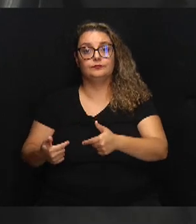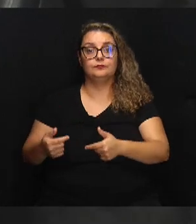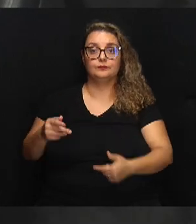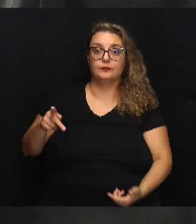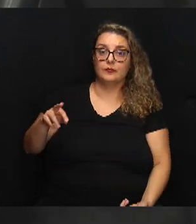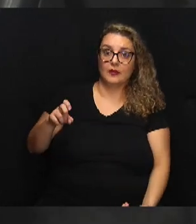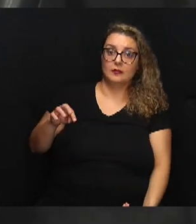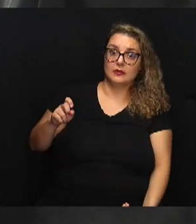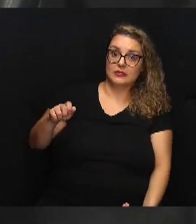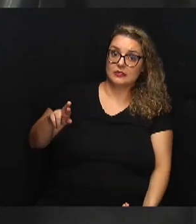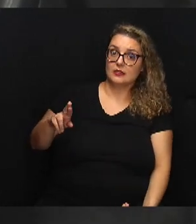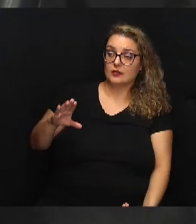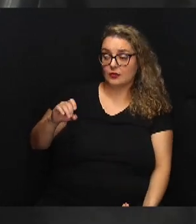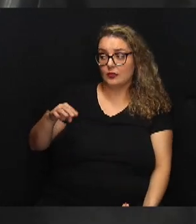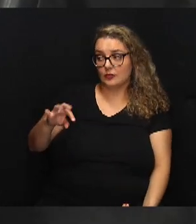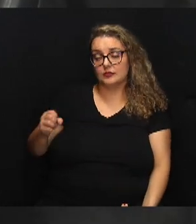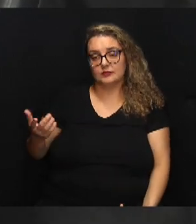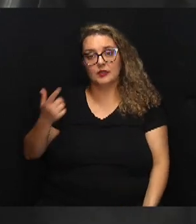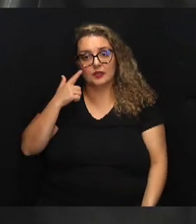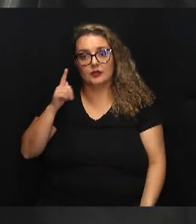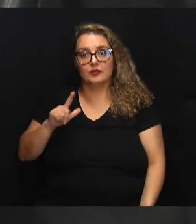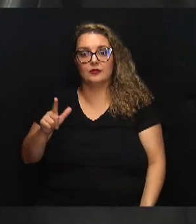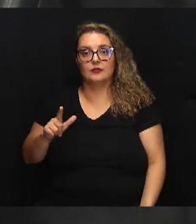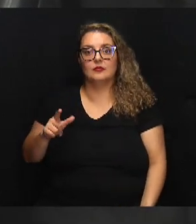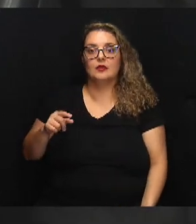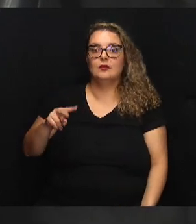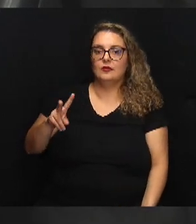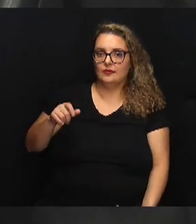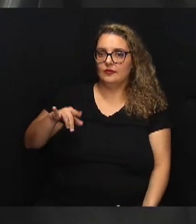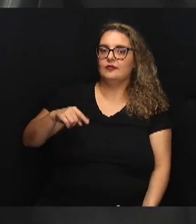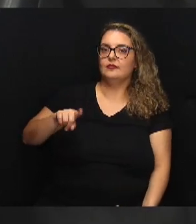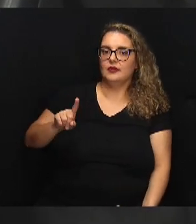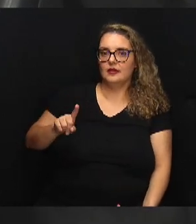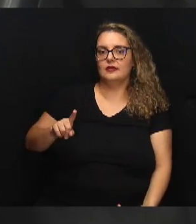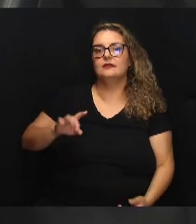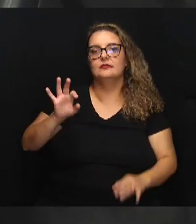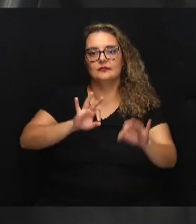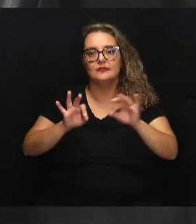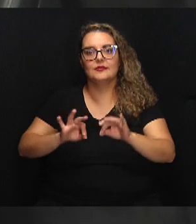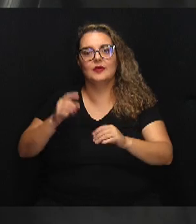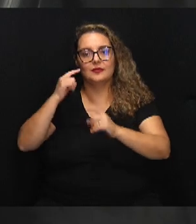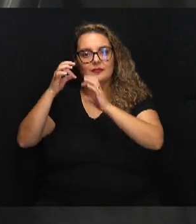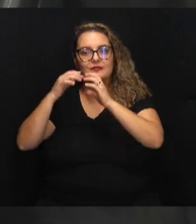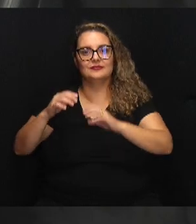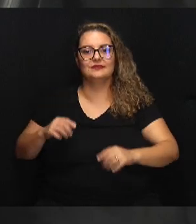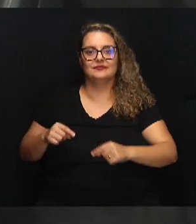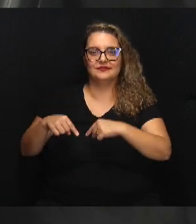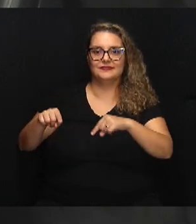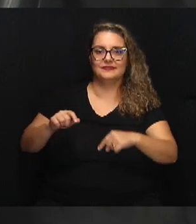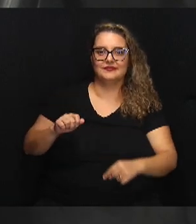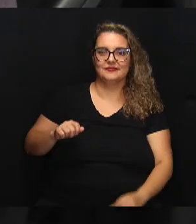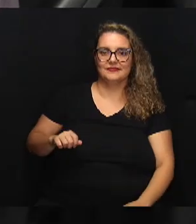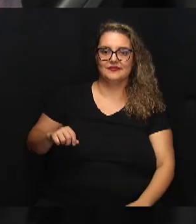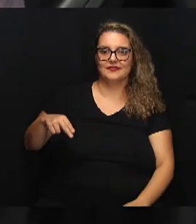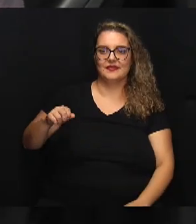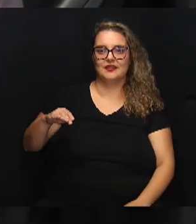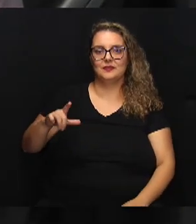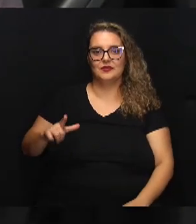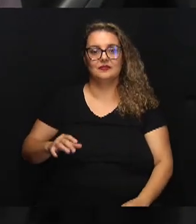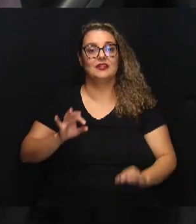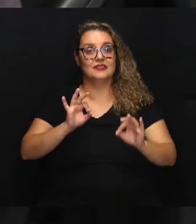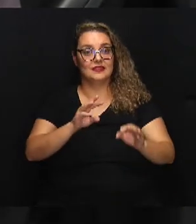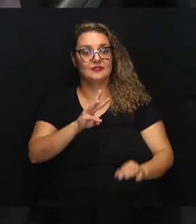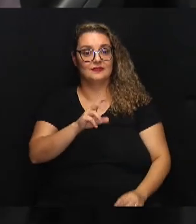claro, né? Então, mas vai uma grande política que a gente bolou lá no gabinete do Nabil. Tá certo, então, Wagner,